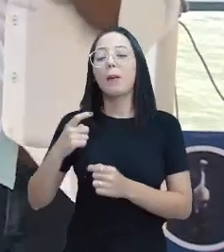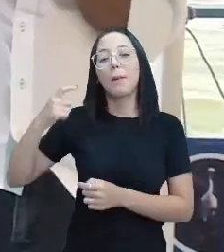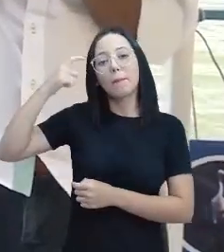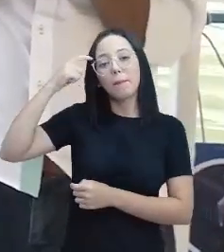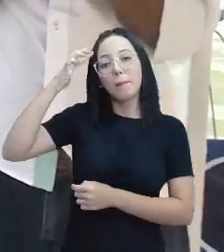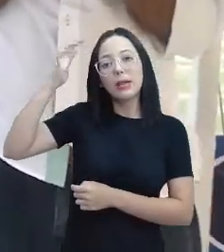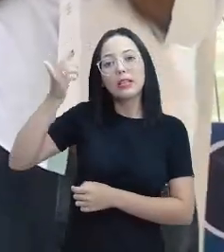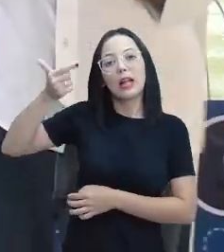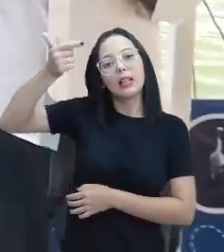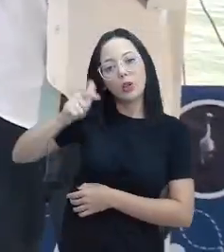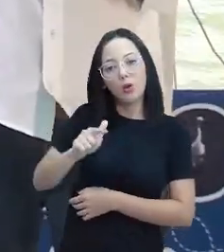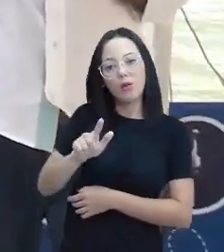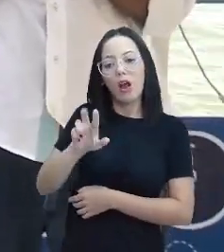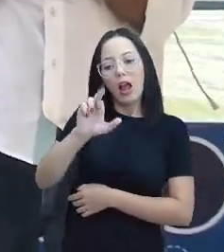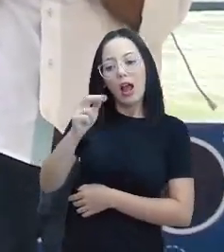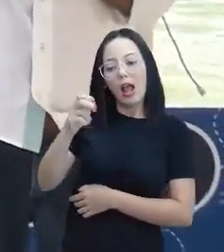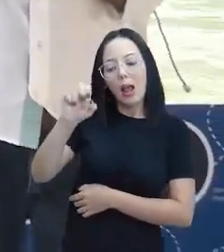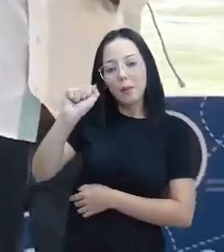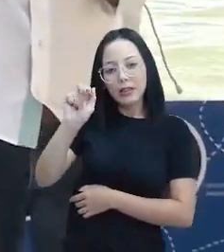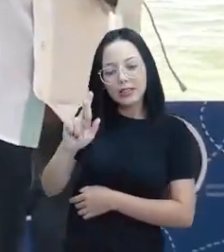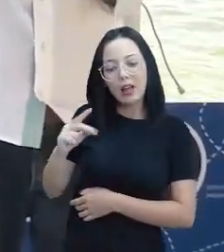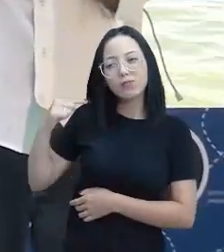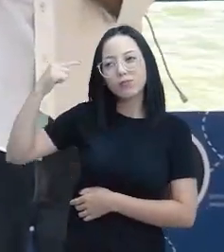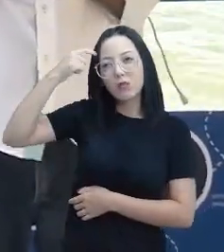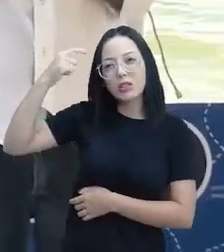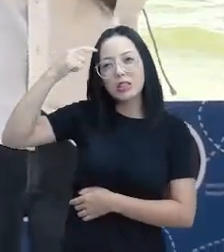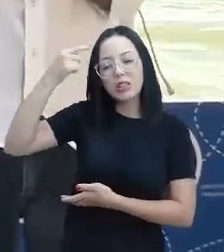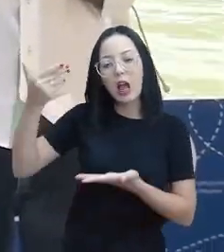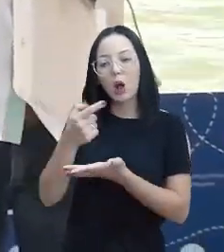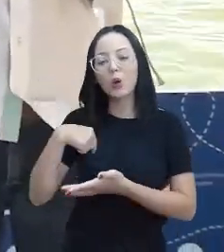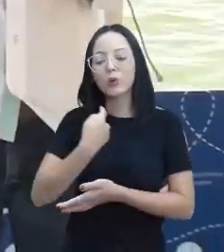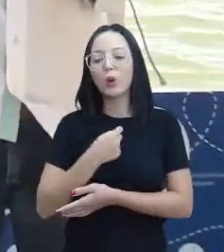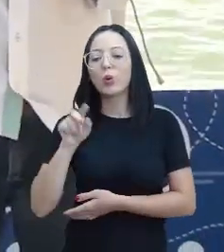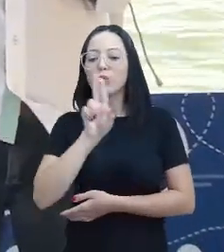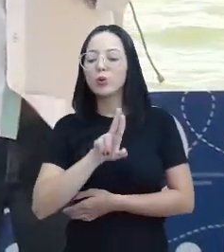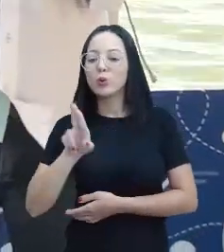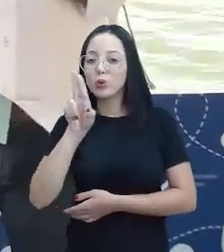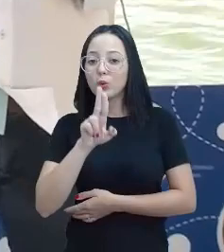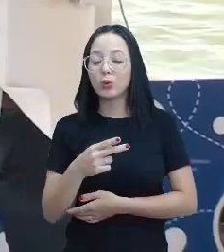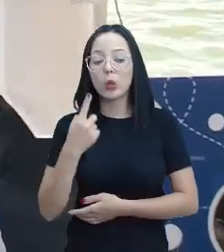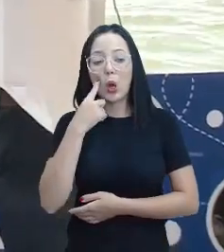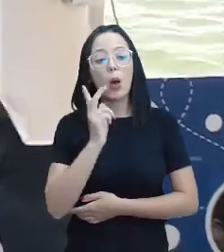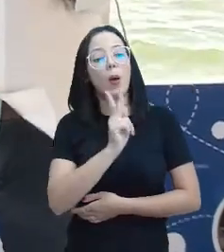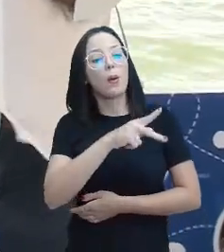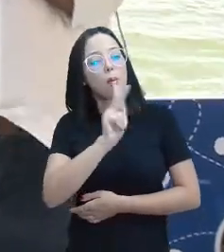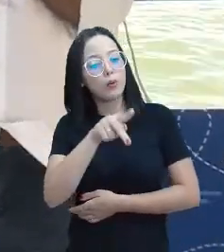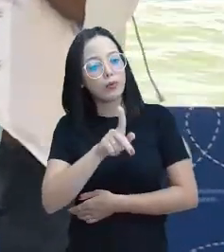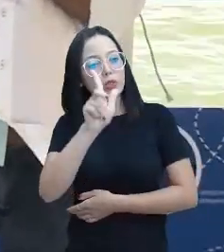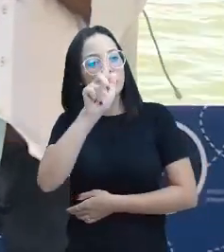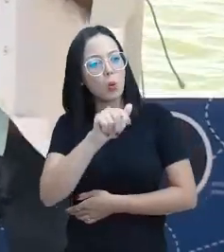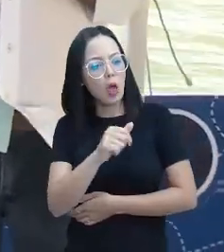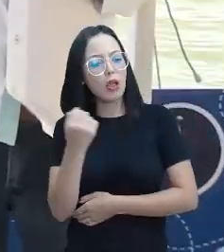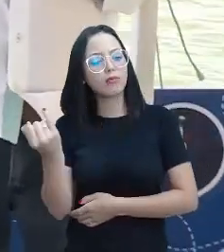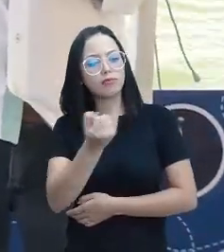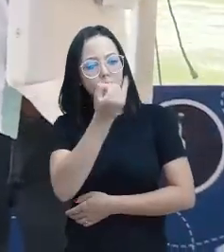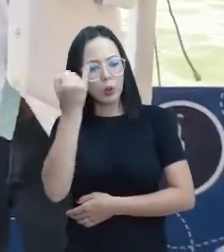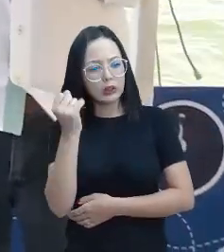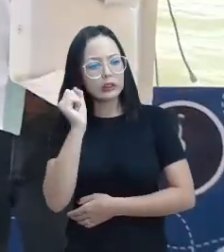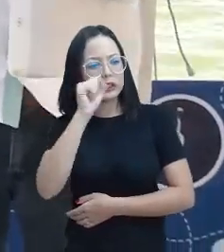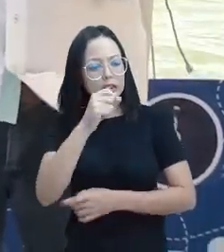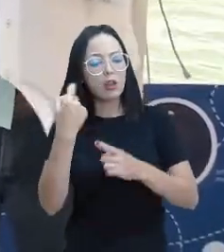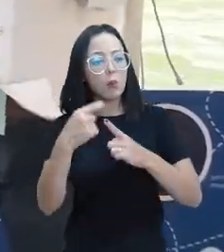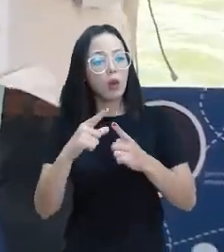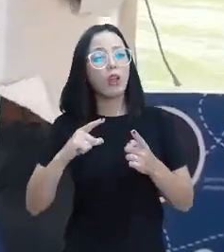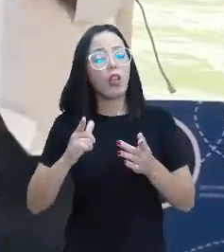dos R's, repensar. Vamos repensar o nosso consumo. Professor, isso realmente é muito, muito relevante, porque